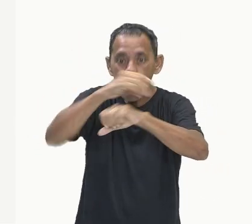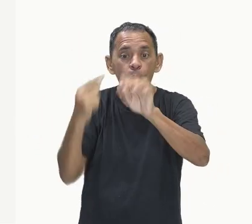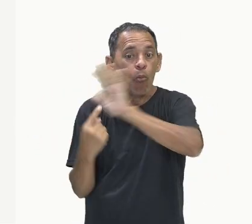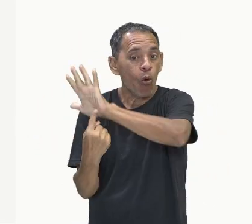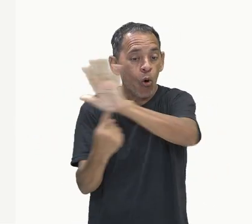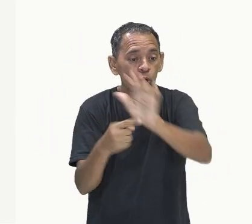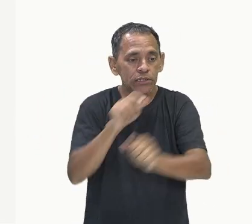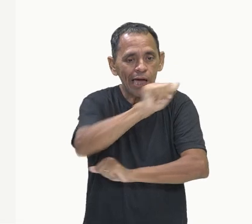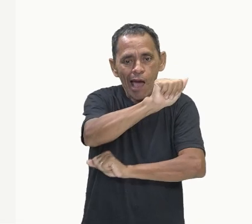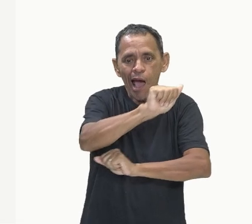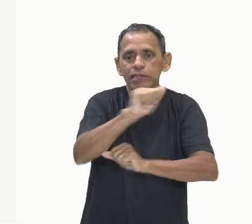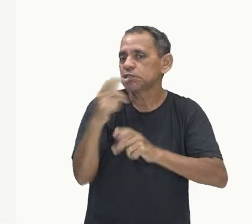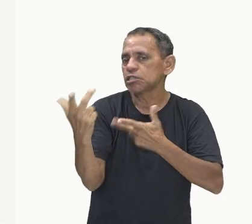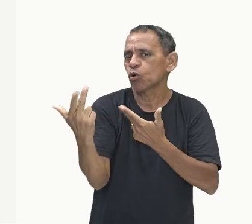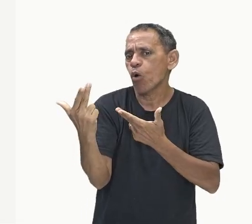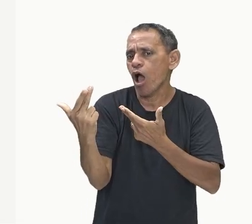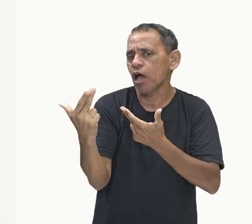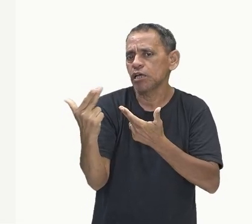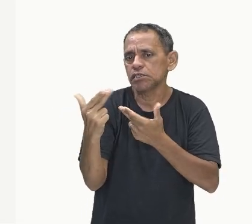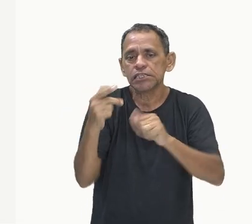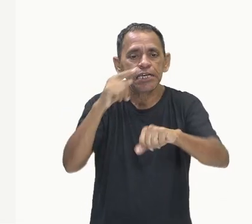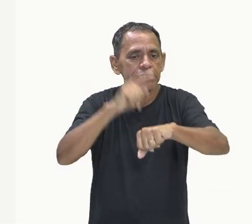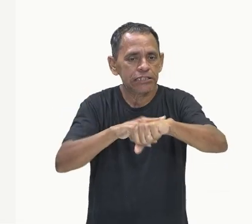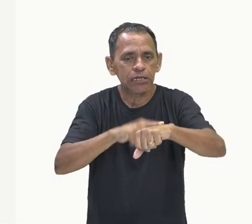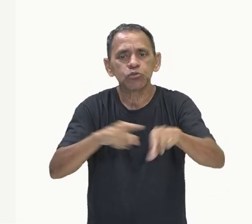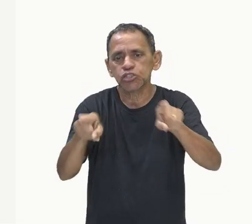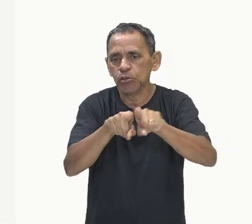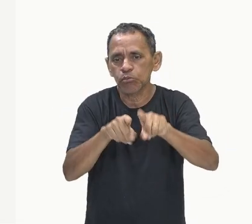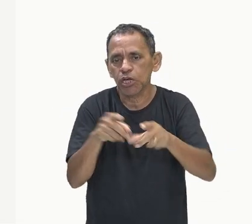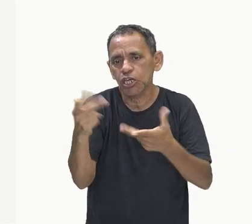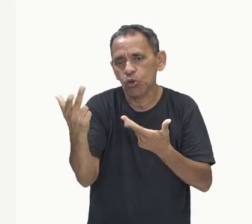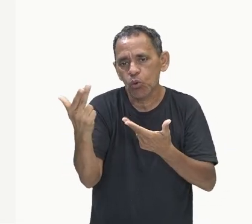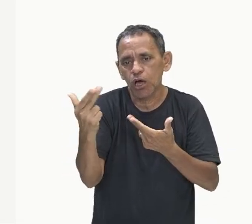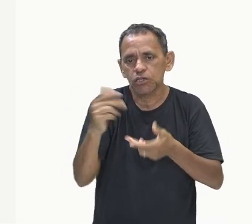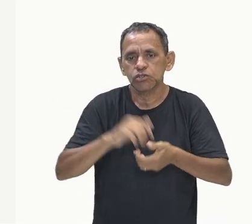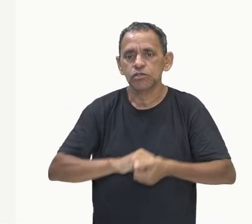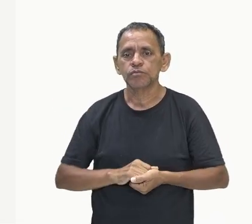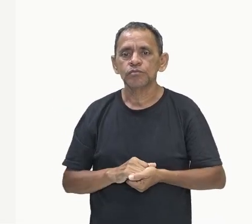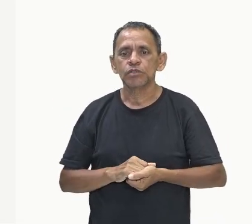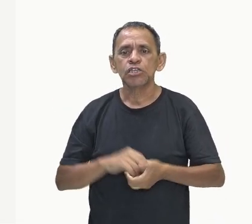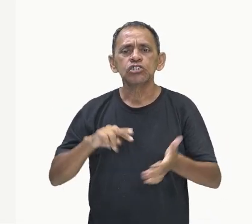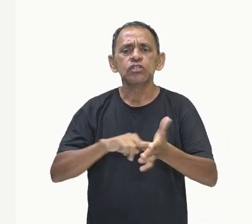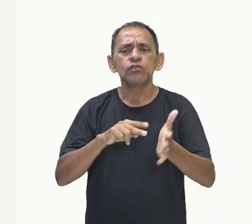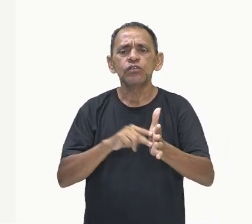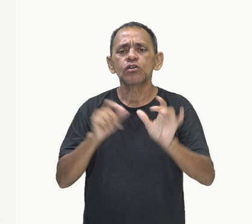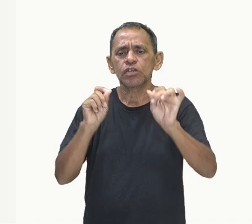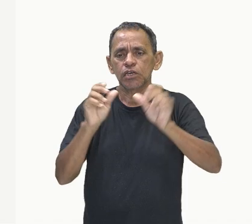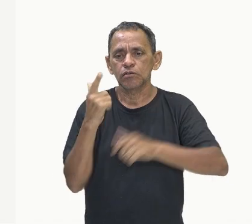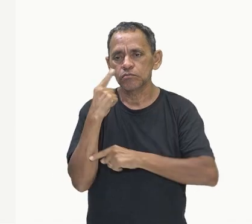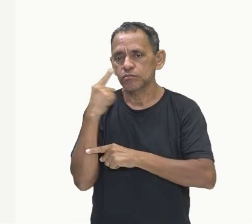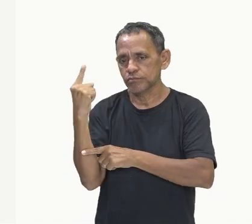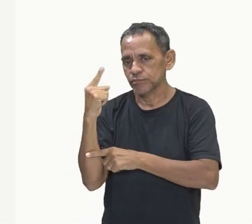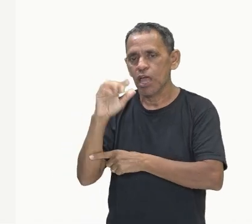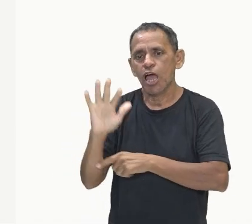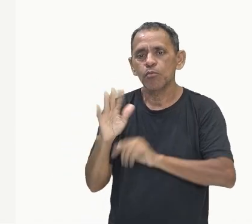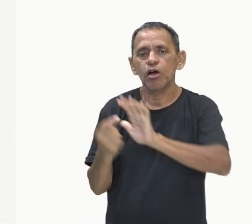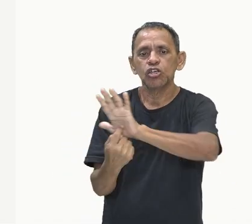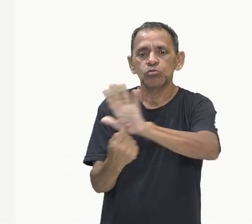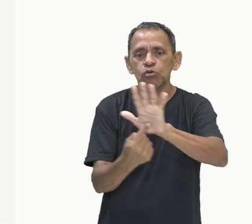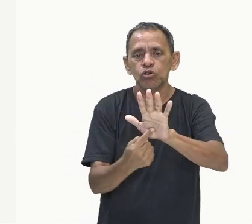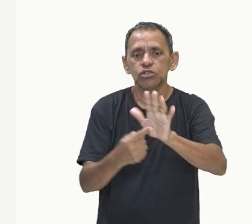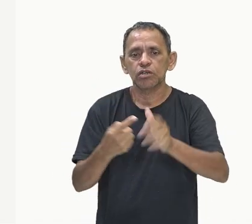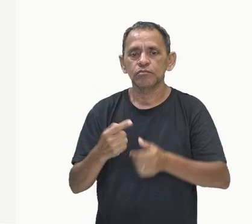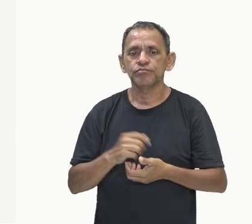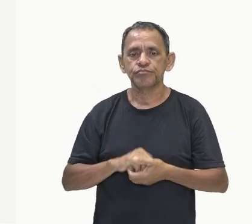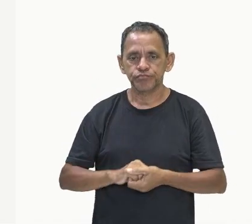iguais. Bem, pessoal, o que significa isso aí, gente? Aqui no desenho eu vou explicar para vocês, olha, na imagem. Então,